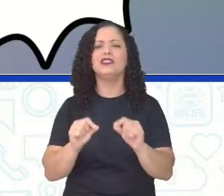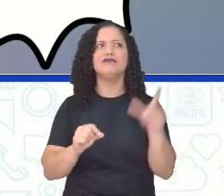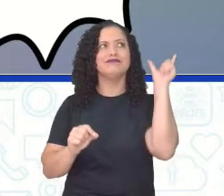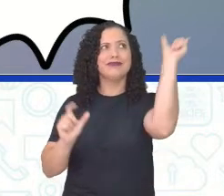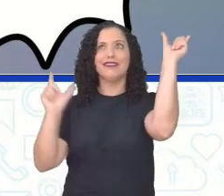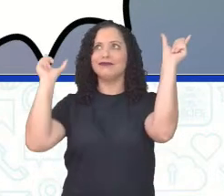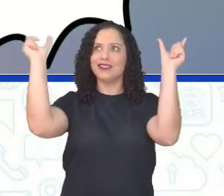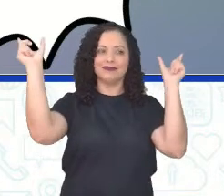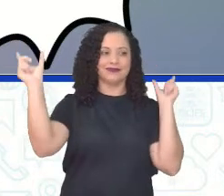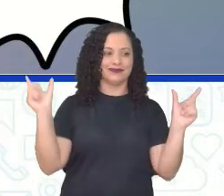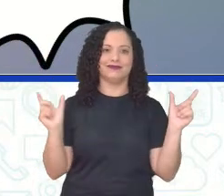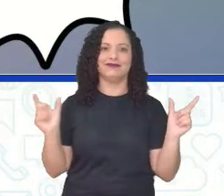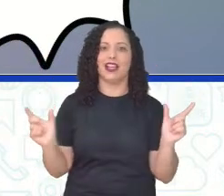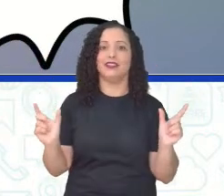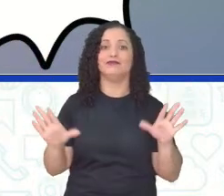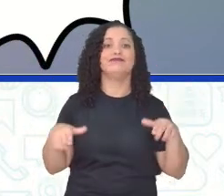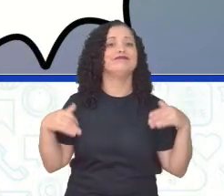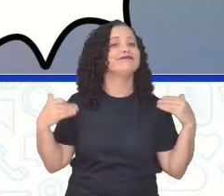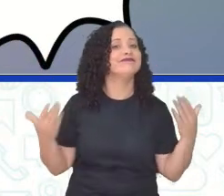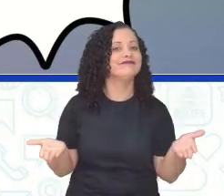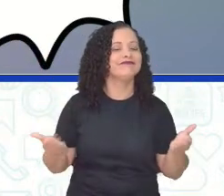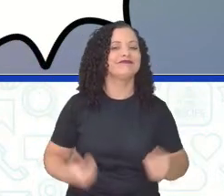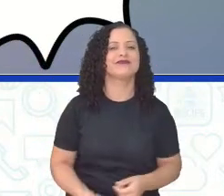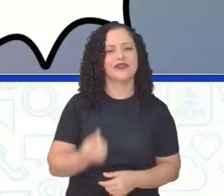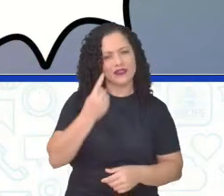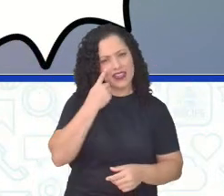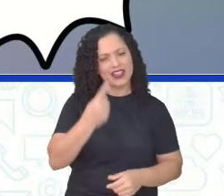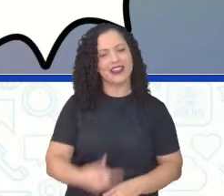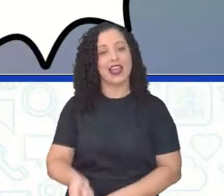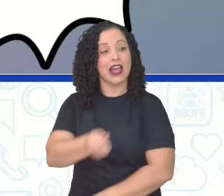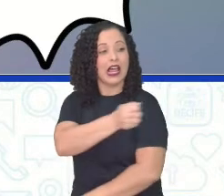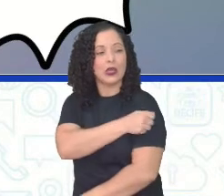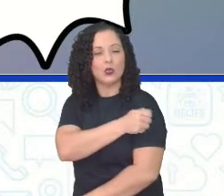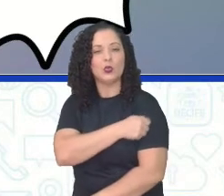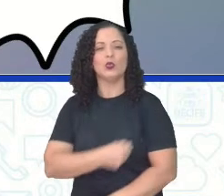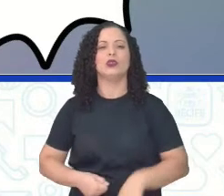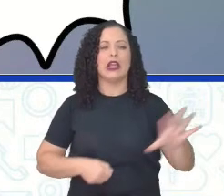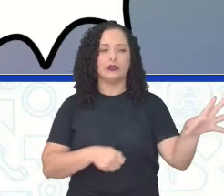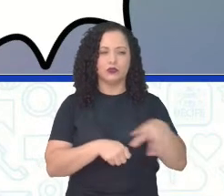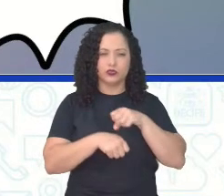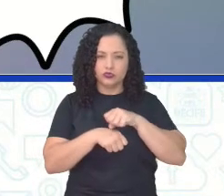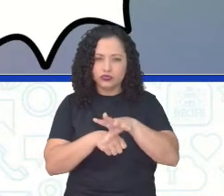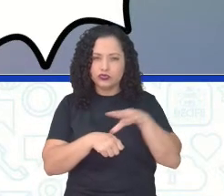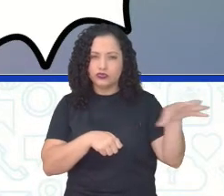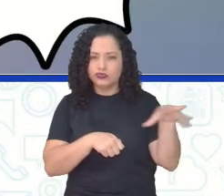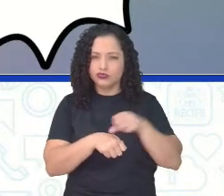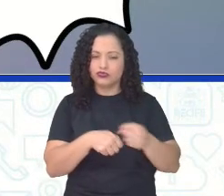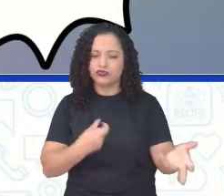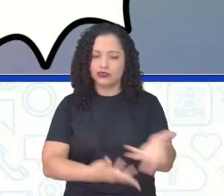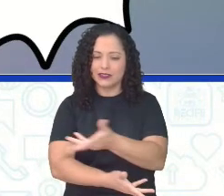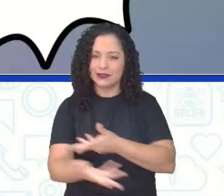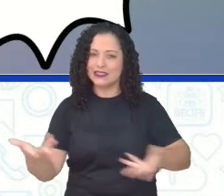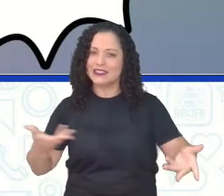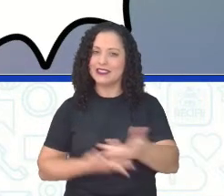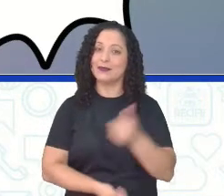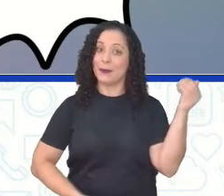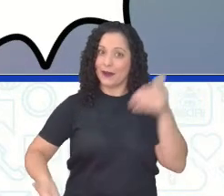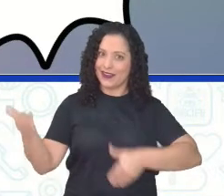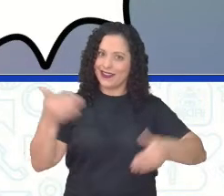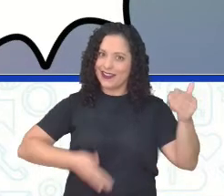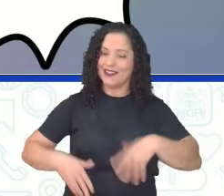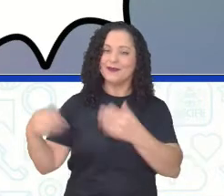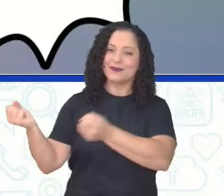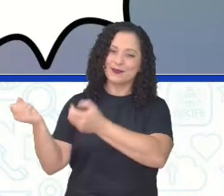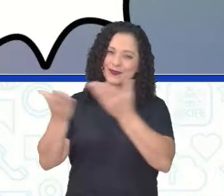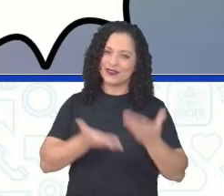À medida que você vai colocando, quem sabe que algum aluno aí vai pegando alguma dica e respondendo também. Então, seja também muito bem-vinda, Celi, à